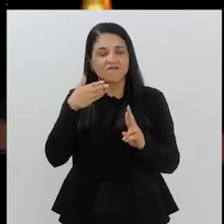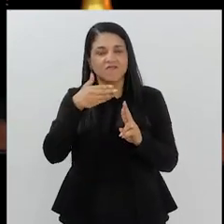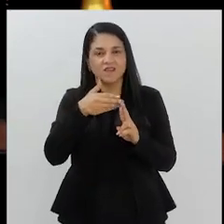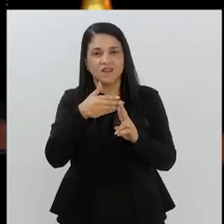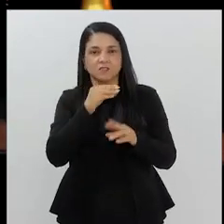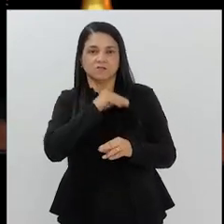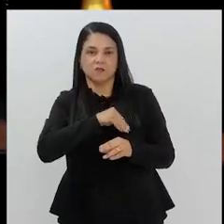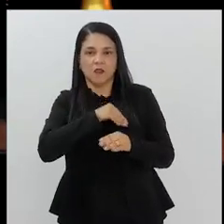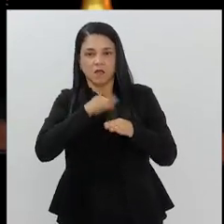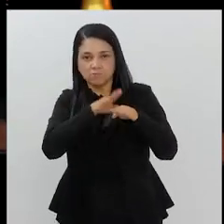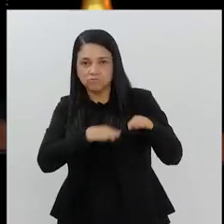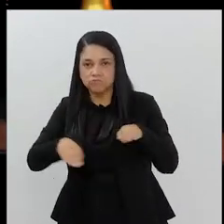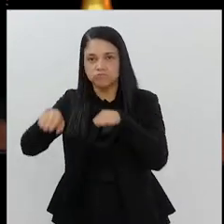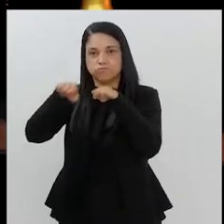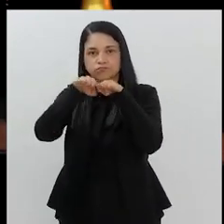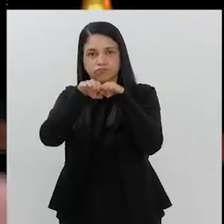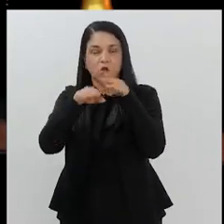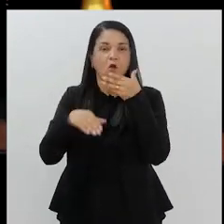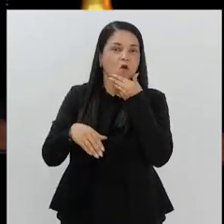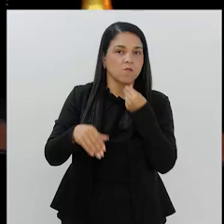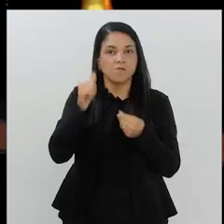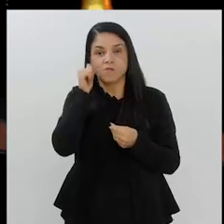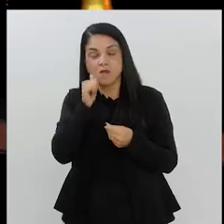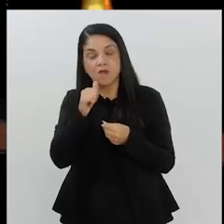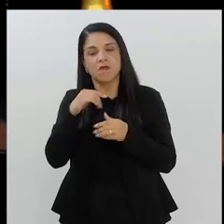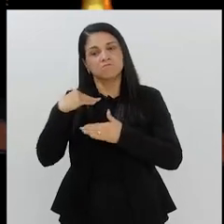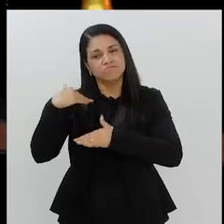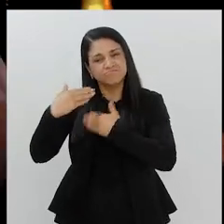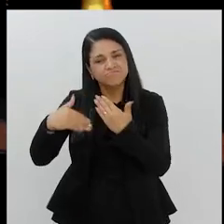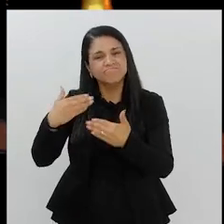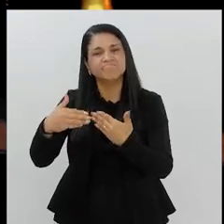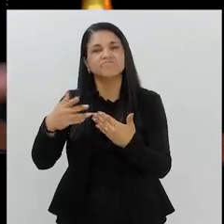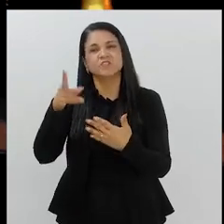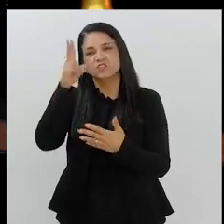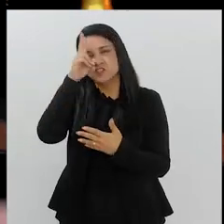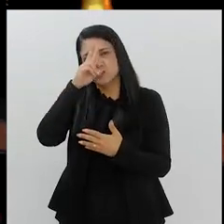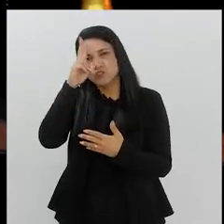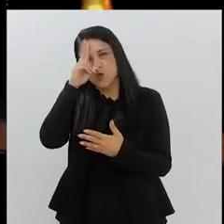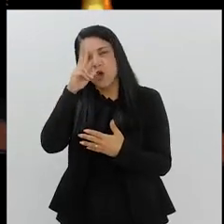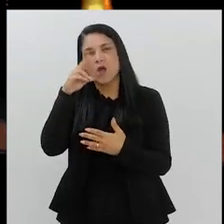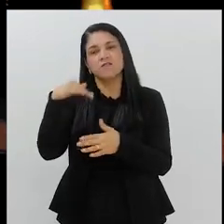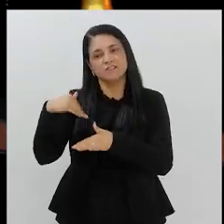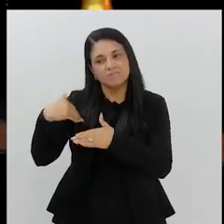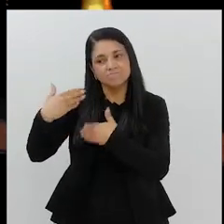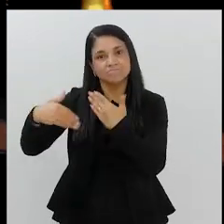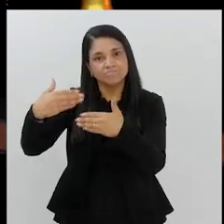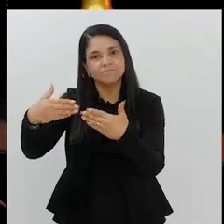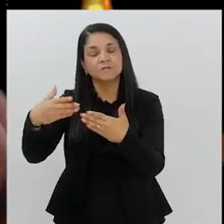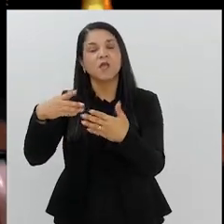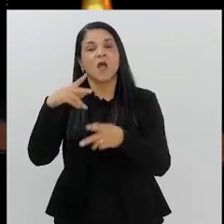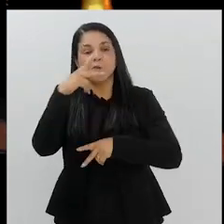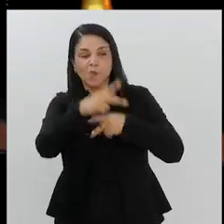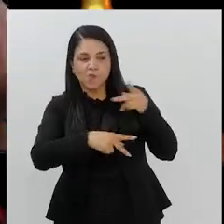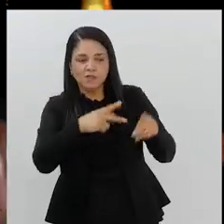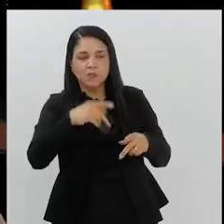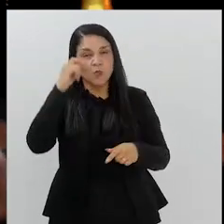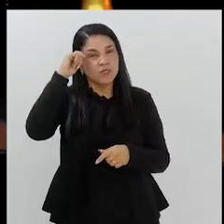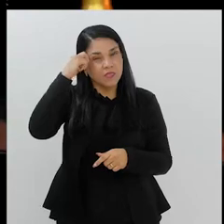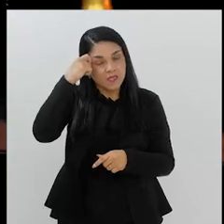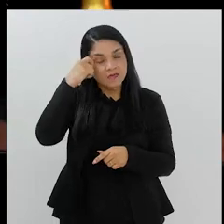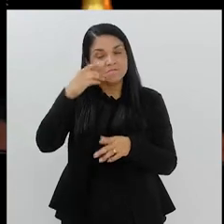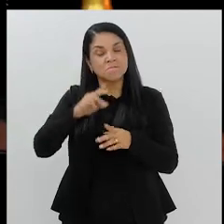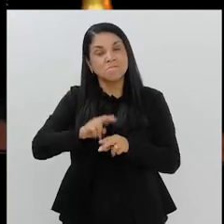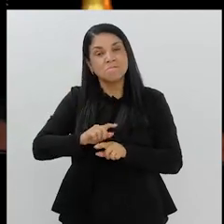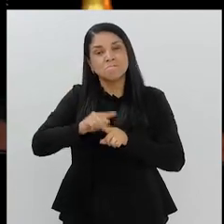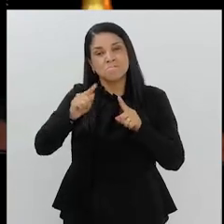que se refere à Equidade salarial avançou Passos importantes quando se fala de reparação histórica com segmentos vulneráveis especialmente a população